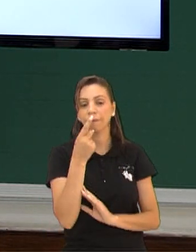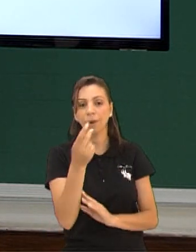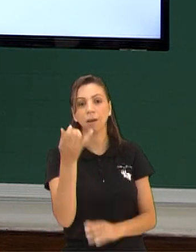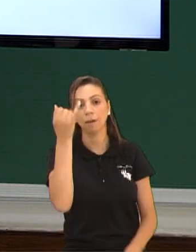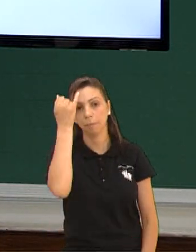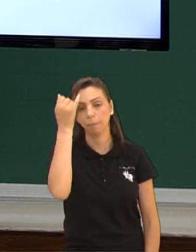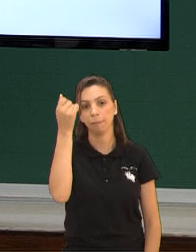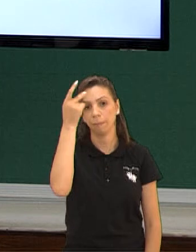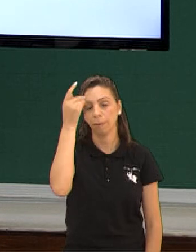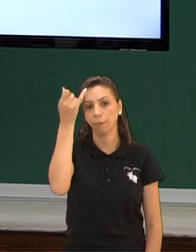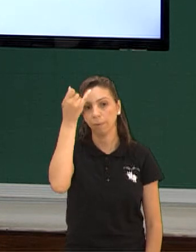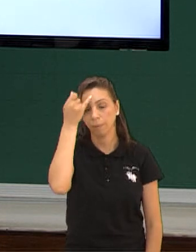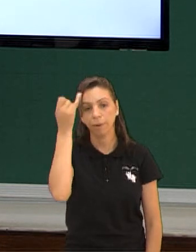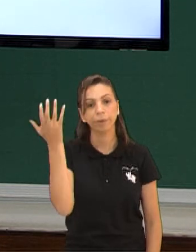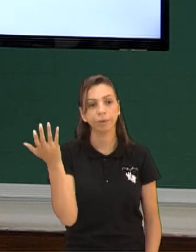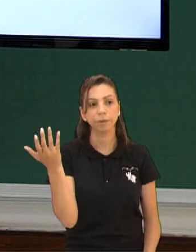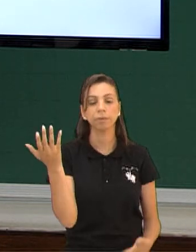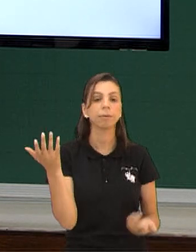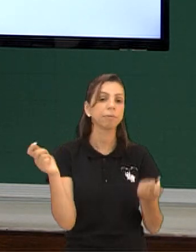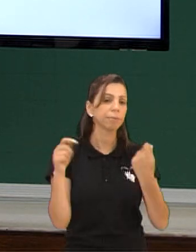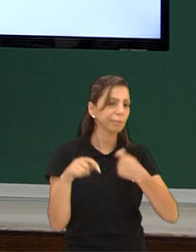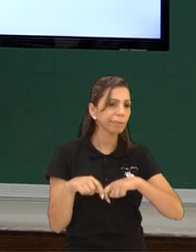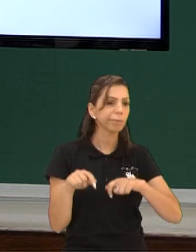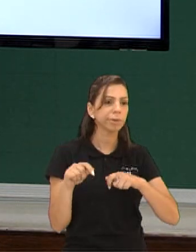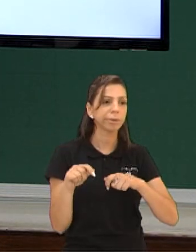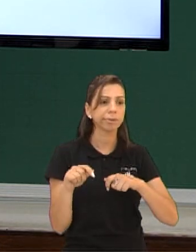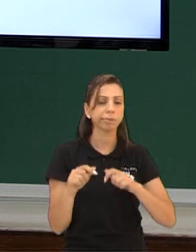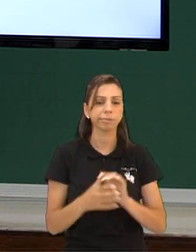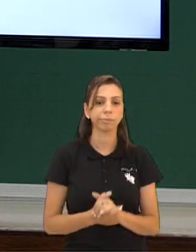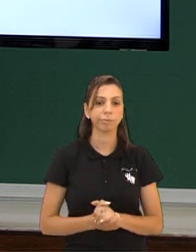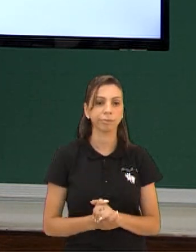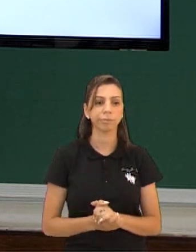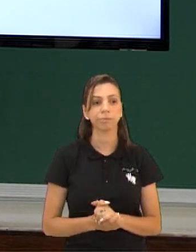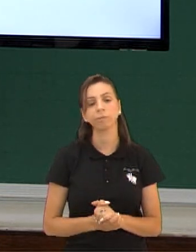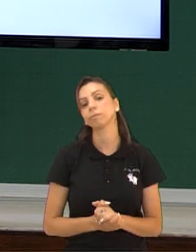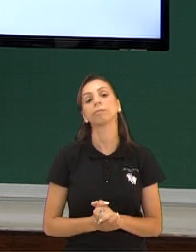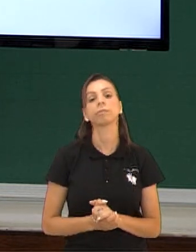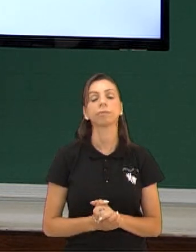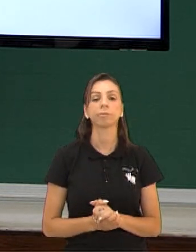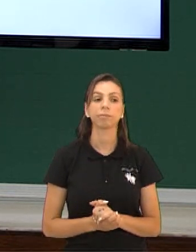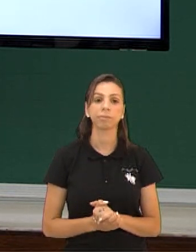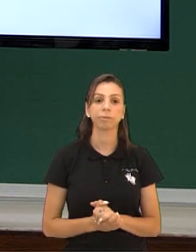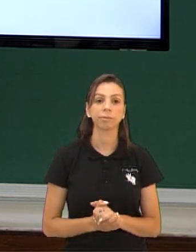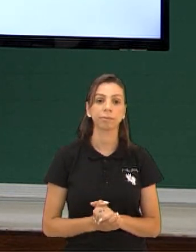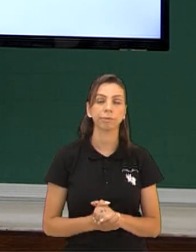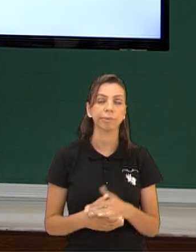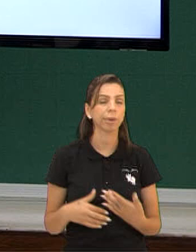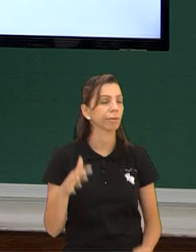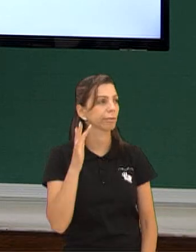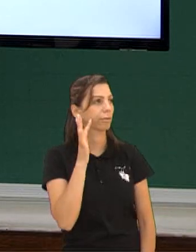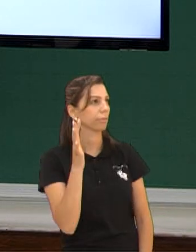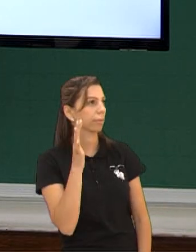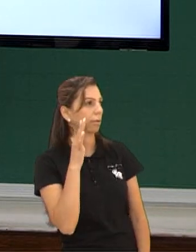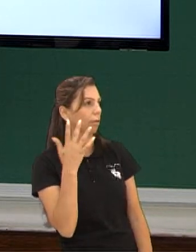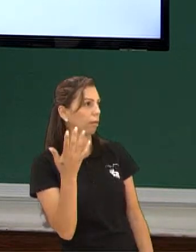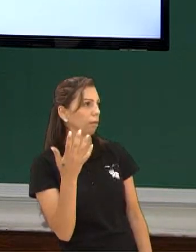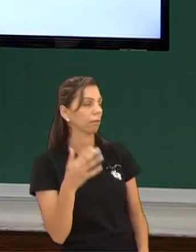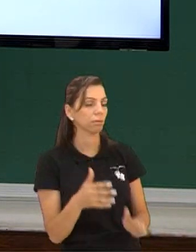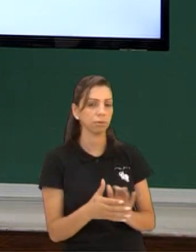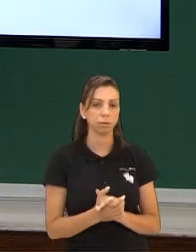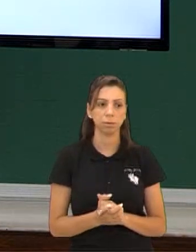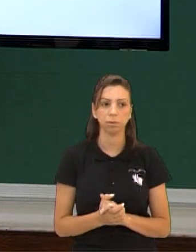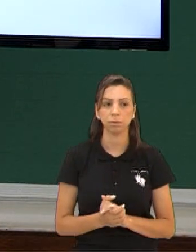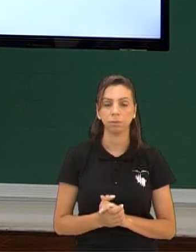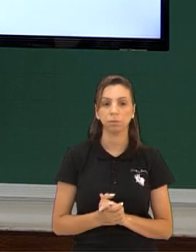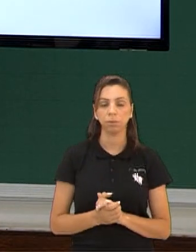né, tá na hora de você, né, fazer a atacada, né, e ele estou pensando. Então, quando ele está